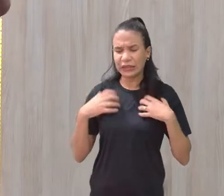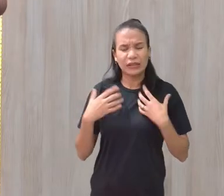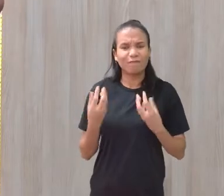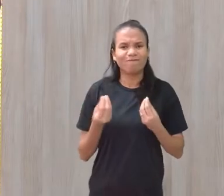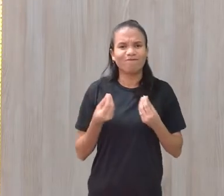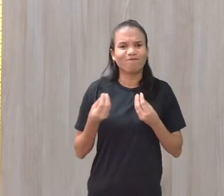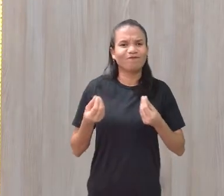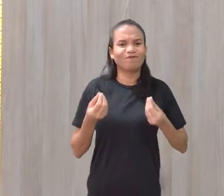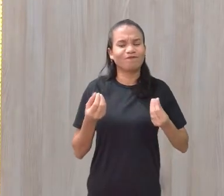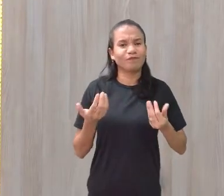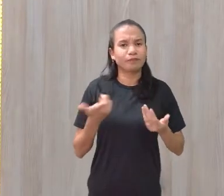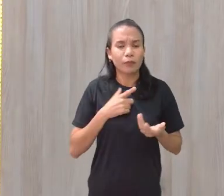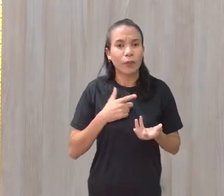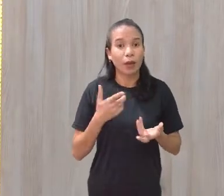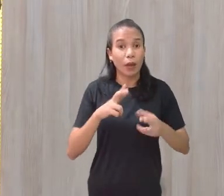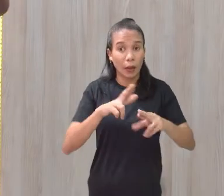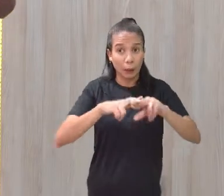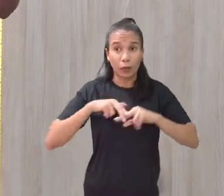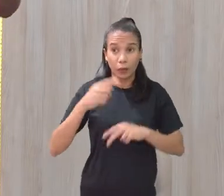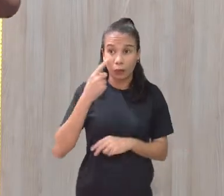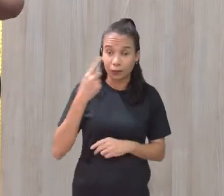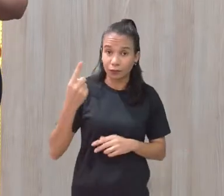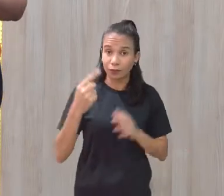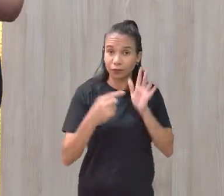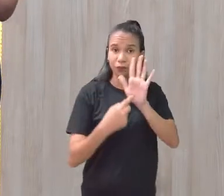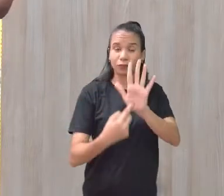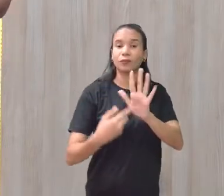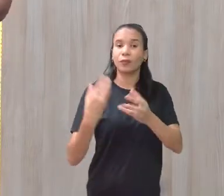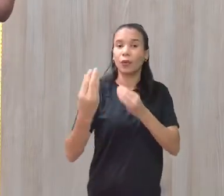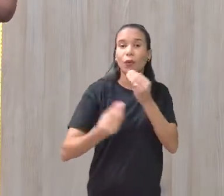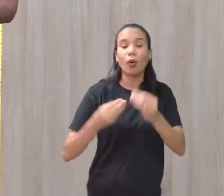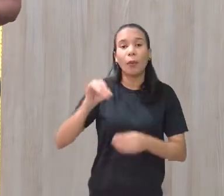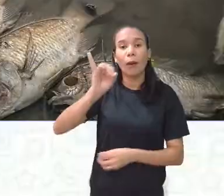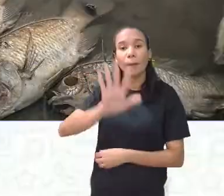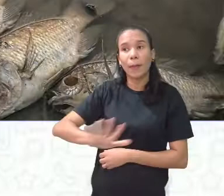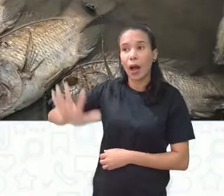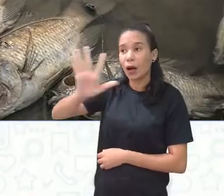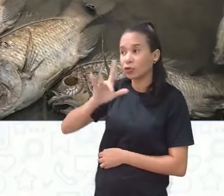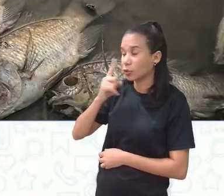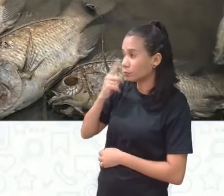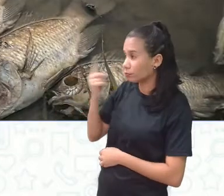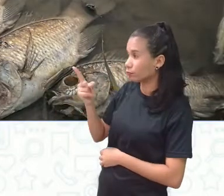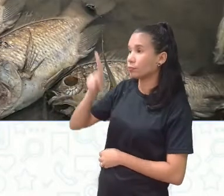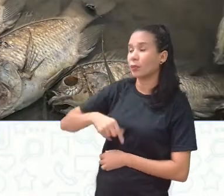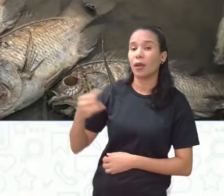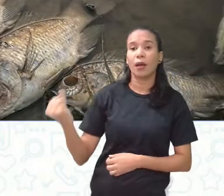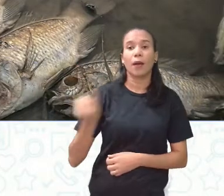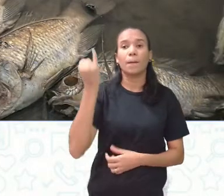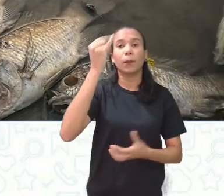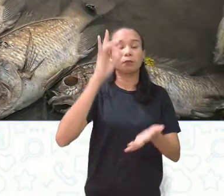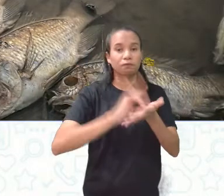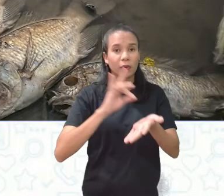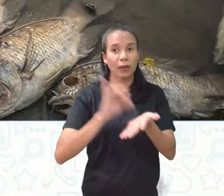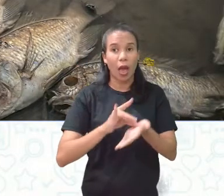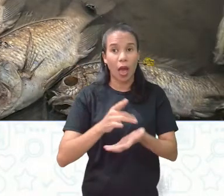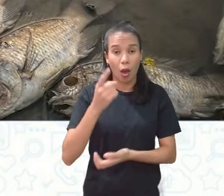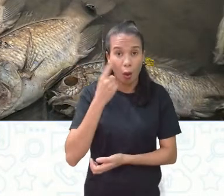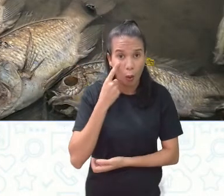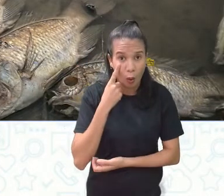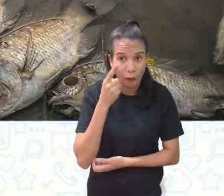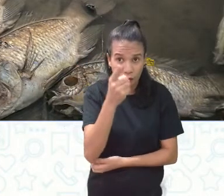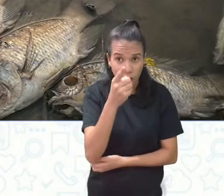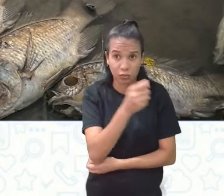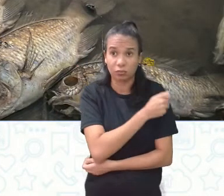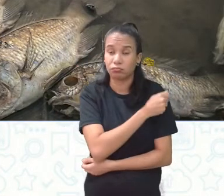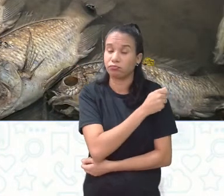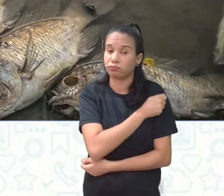com aquela situação. E aí eu trouxe a questão dessa leitura de imagem, que é tão importante, certo? Ó, você, estudante,